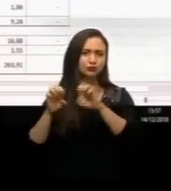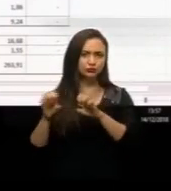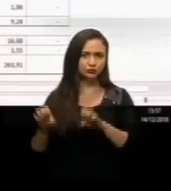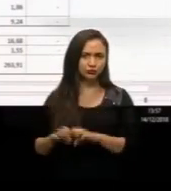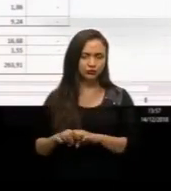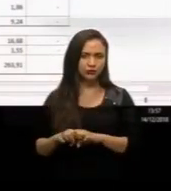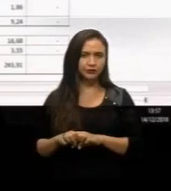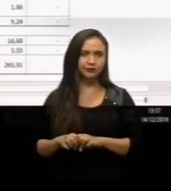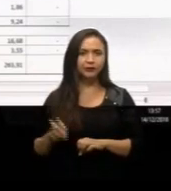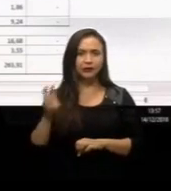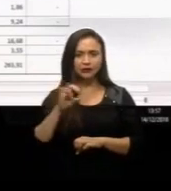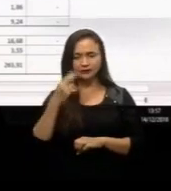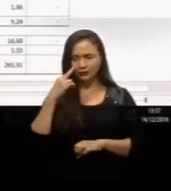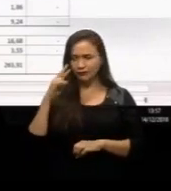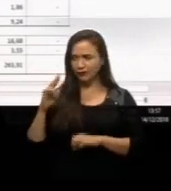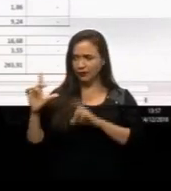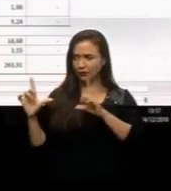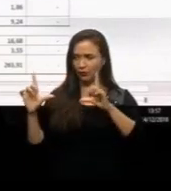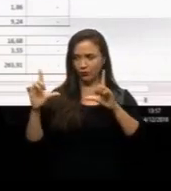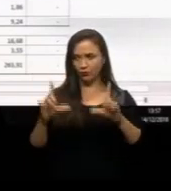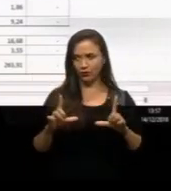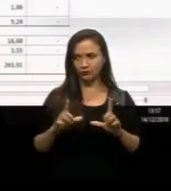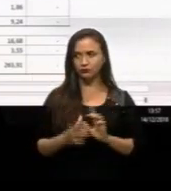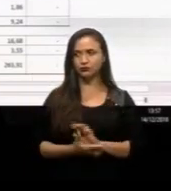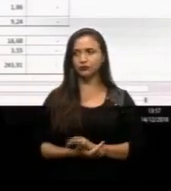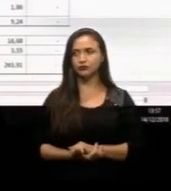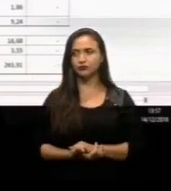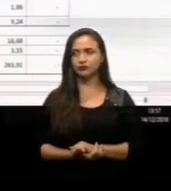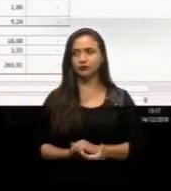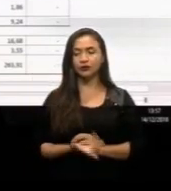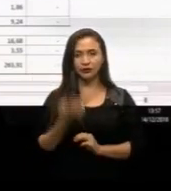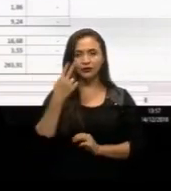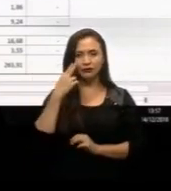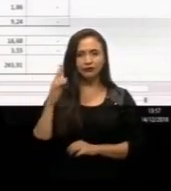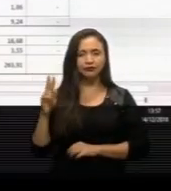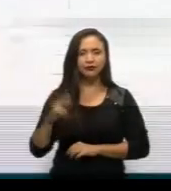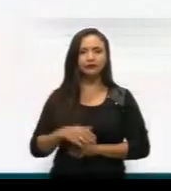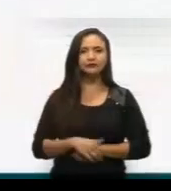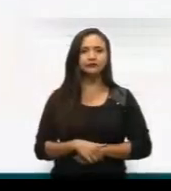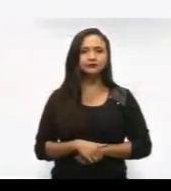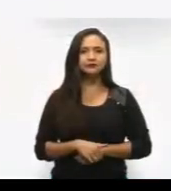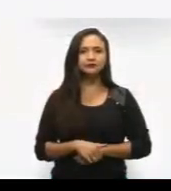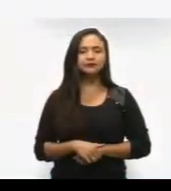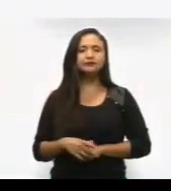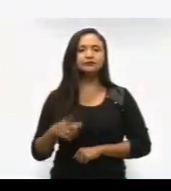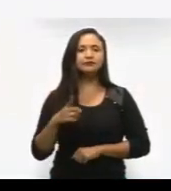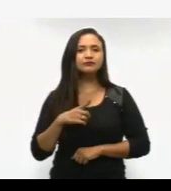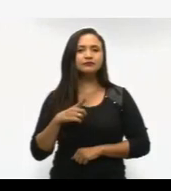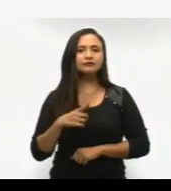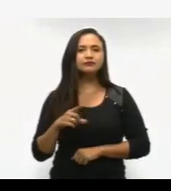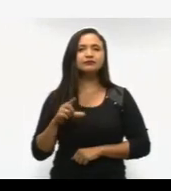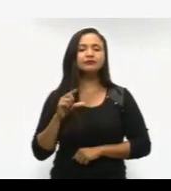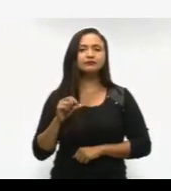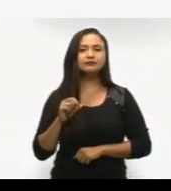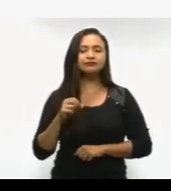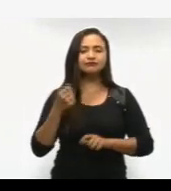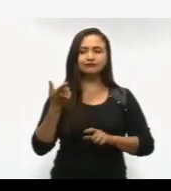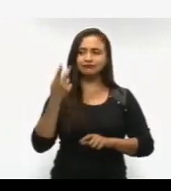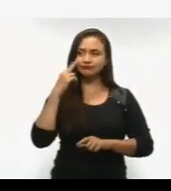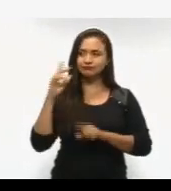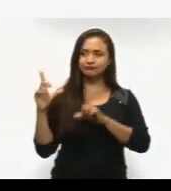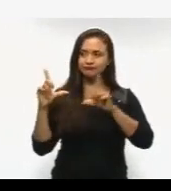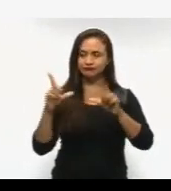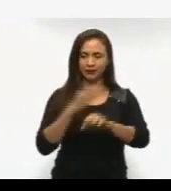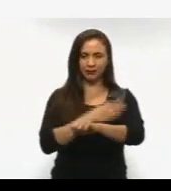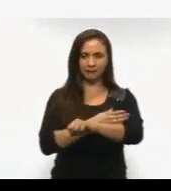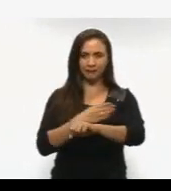Então, se a gente for lá para o quadro, me acompanha lá no quadro, a gente vê que, vamos abrir uma tela branca. Lembra que no decorrer